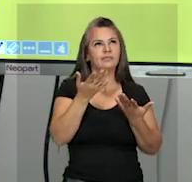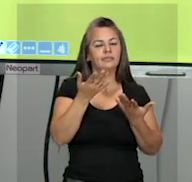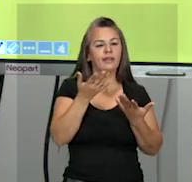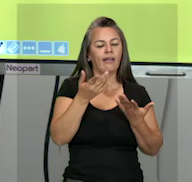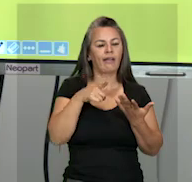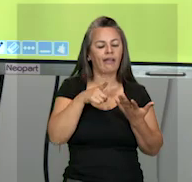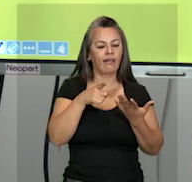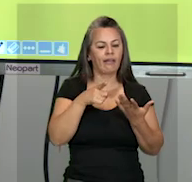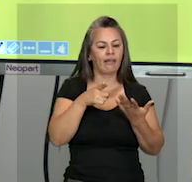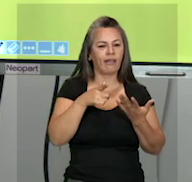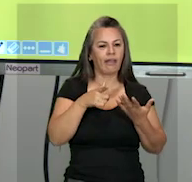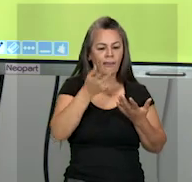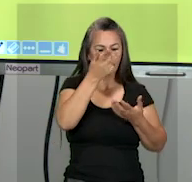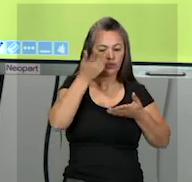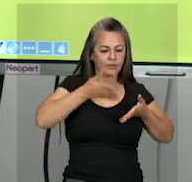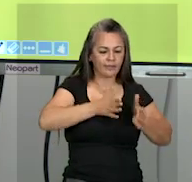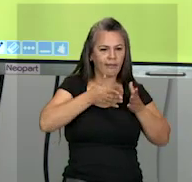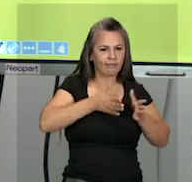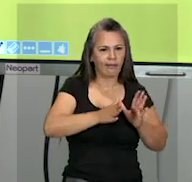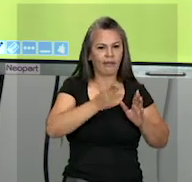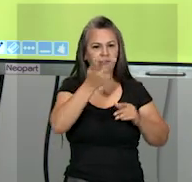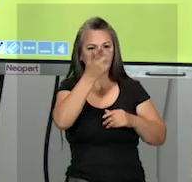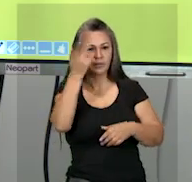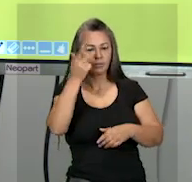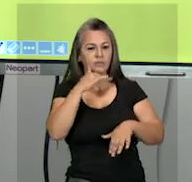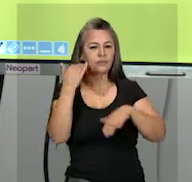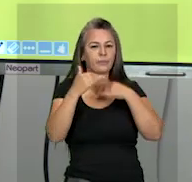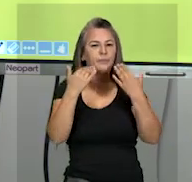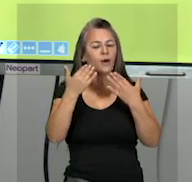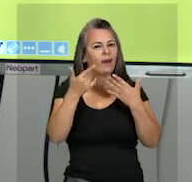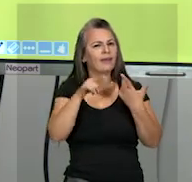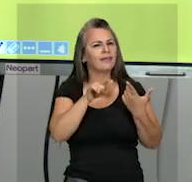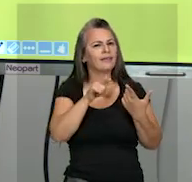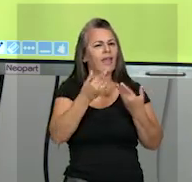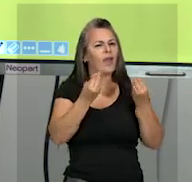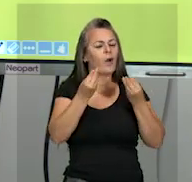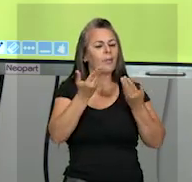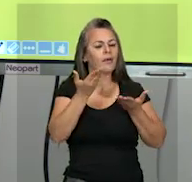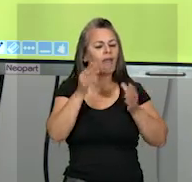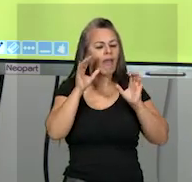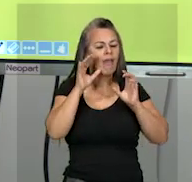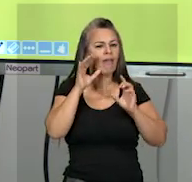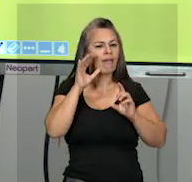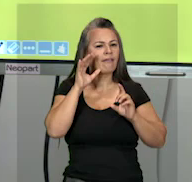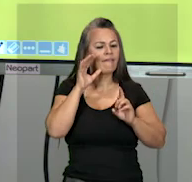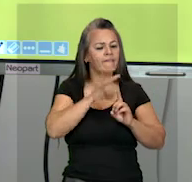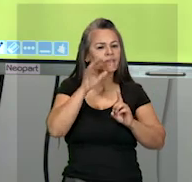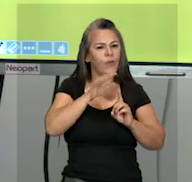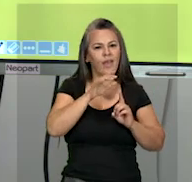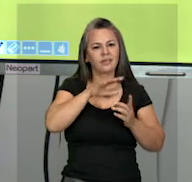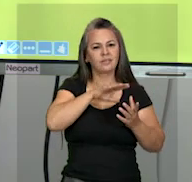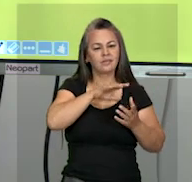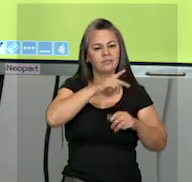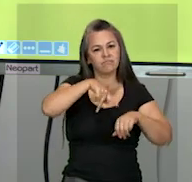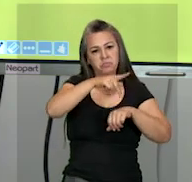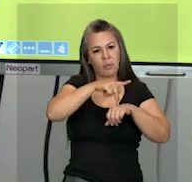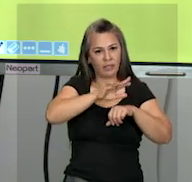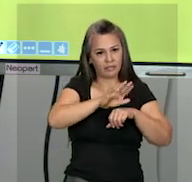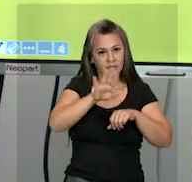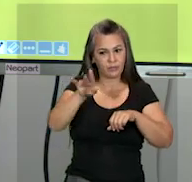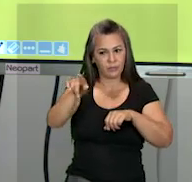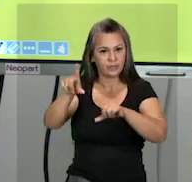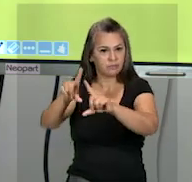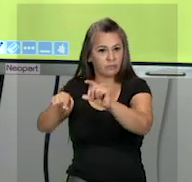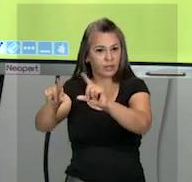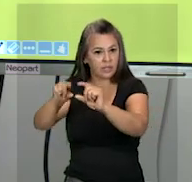que vários países europeus, na verdade um pouco depois, mas na primeira leva de países que se industrializaram, né, que foram os europeus, Estados Unidos e